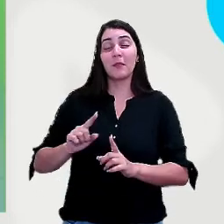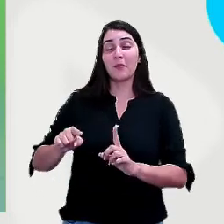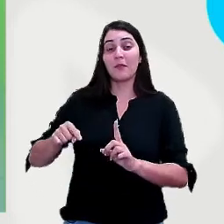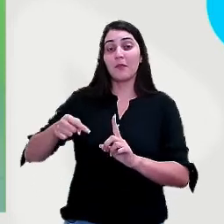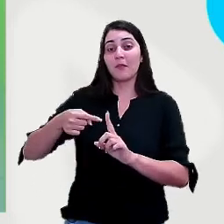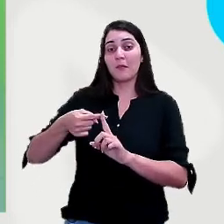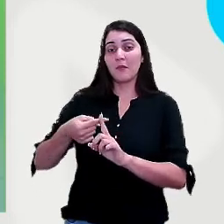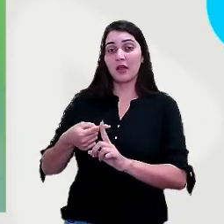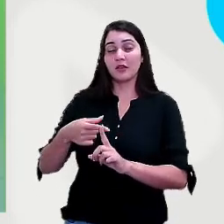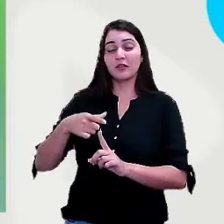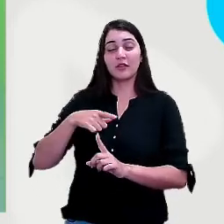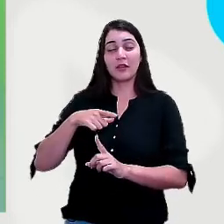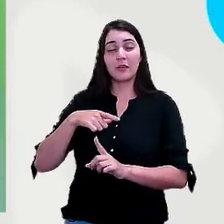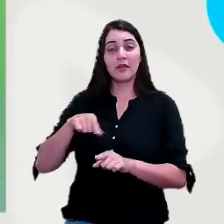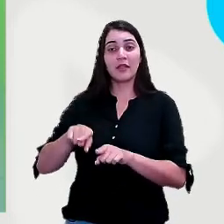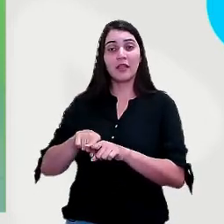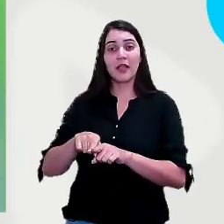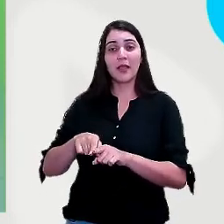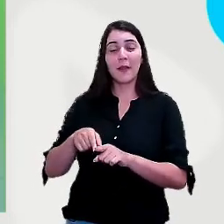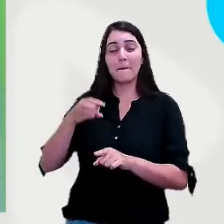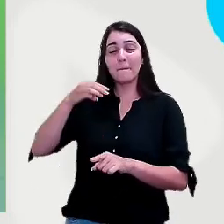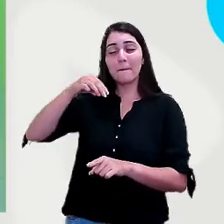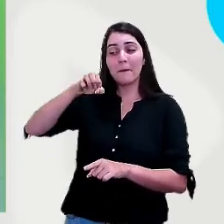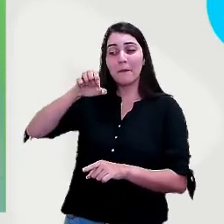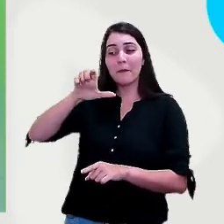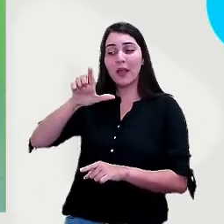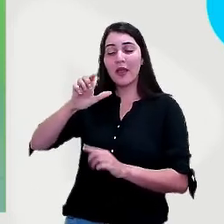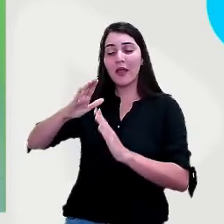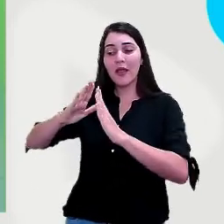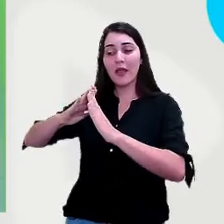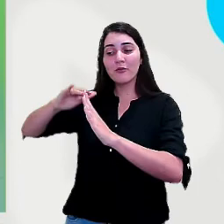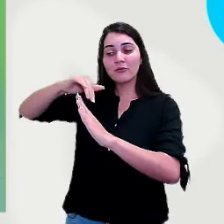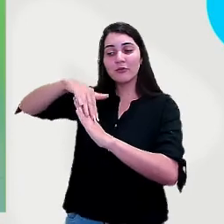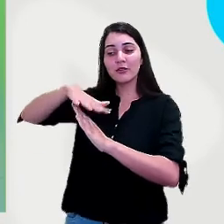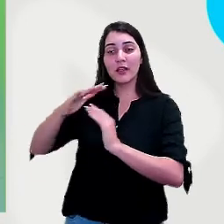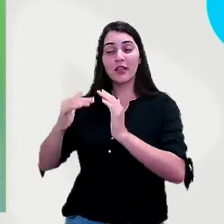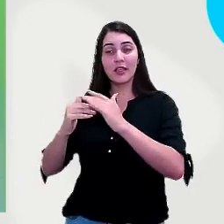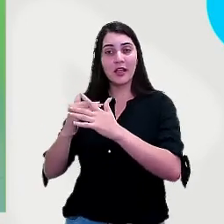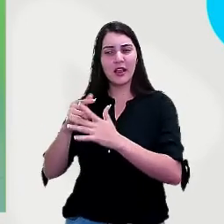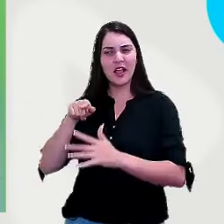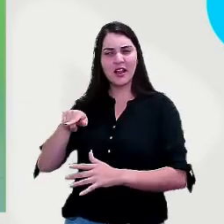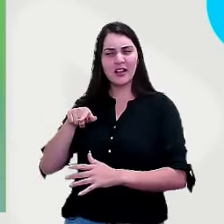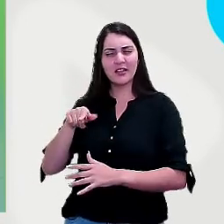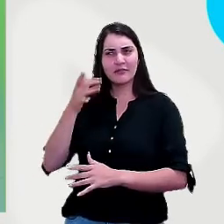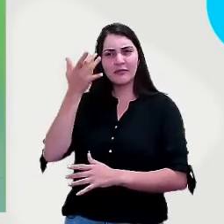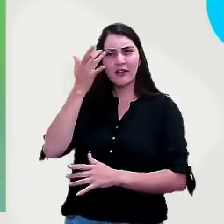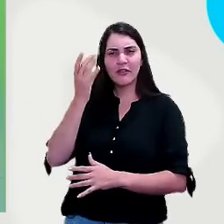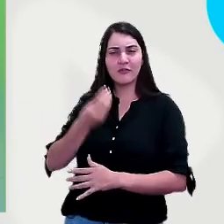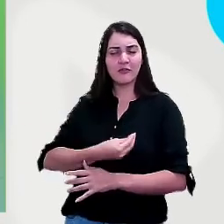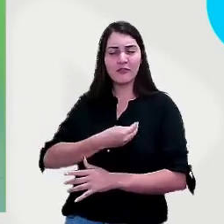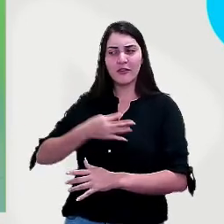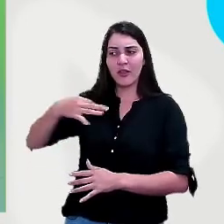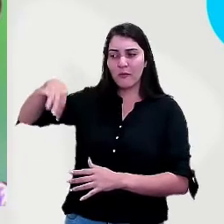Mas havia mel na telha. Será que ali morava uma abelha?